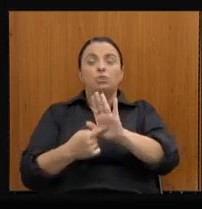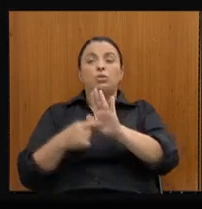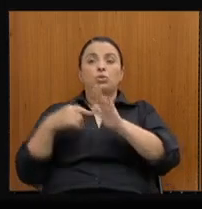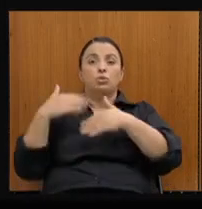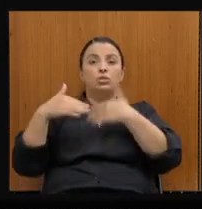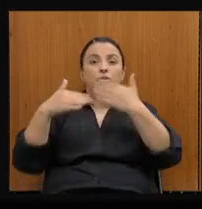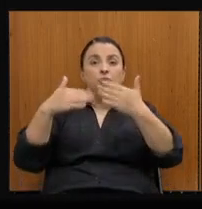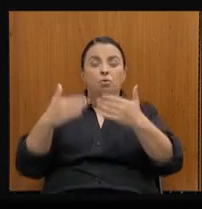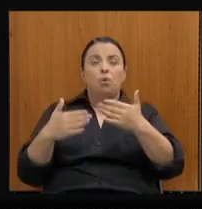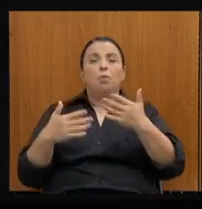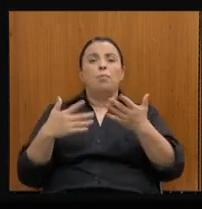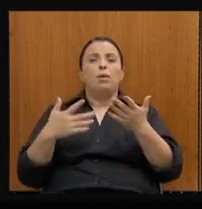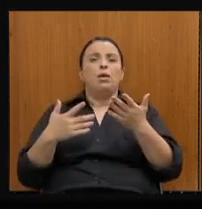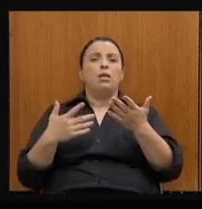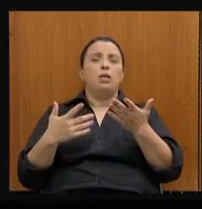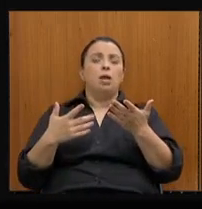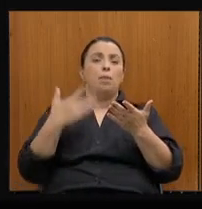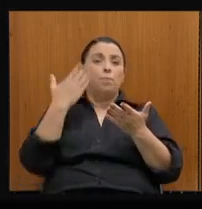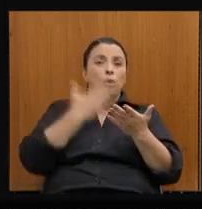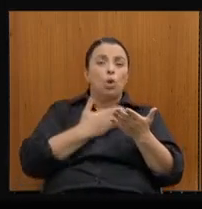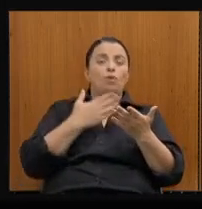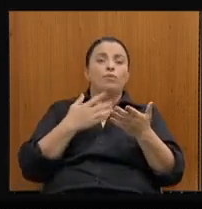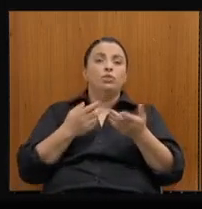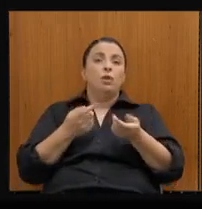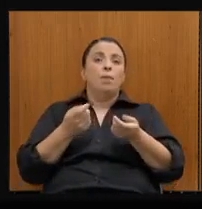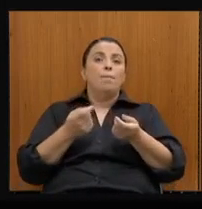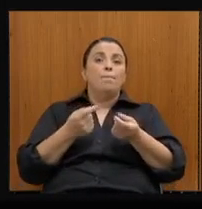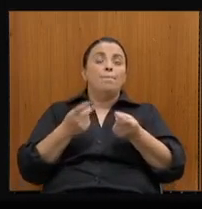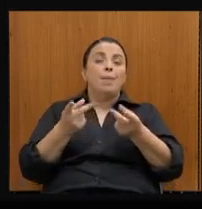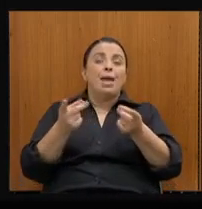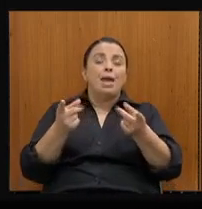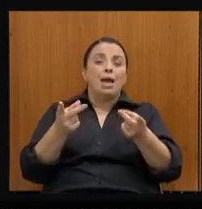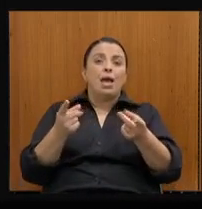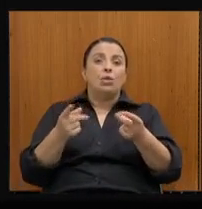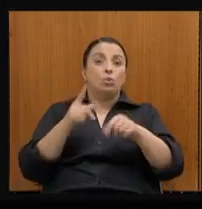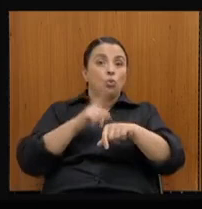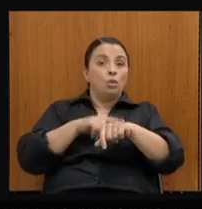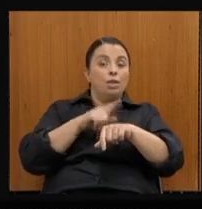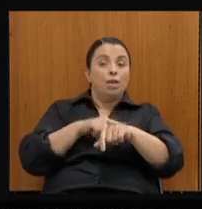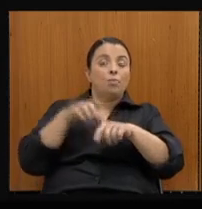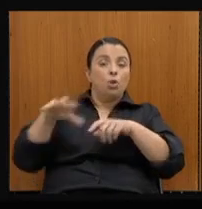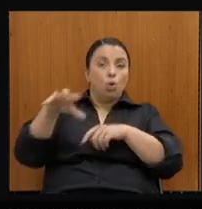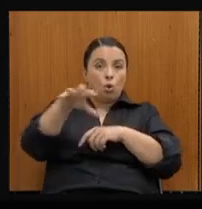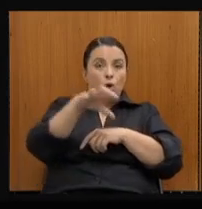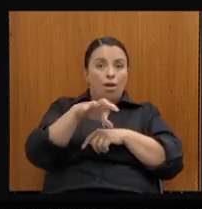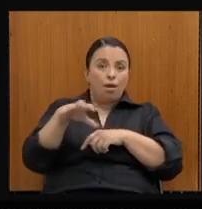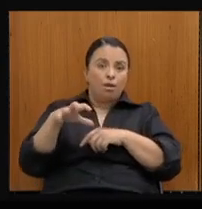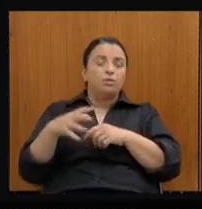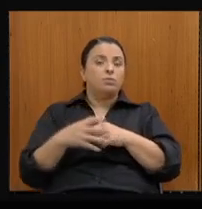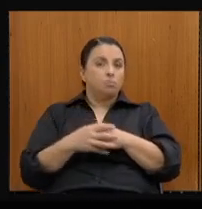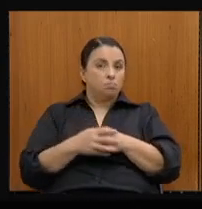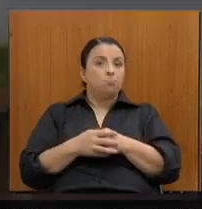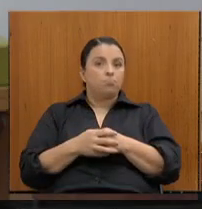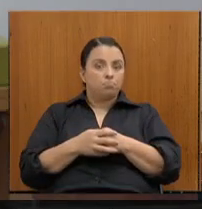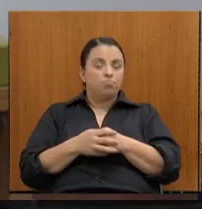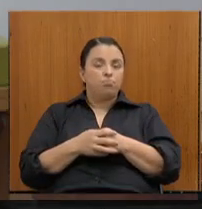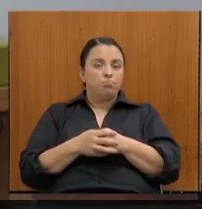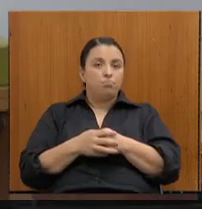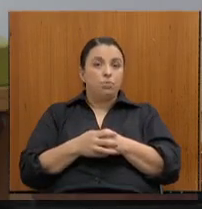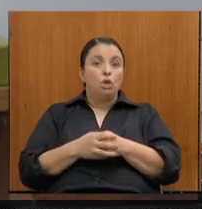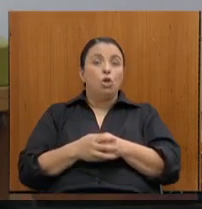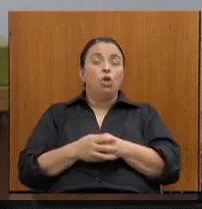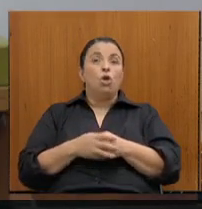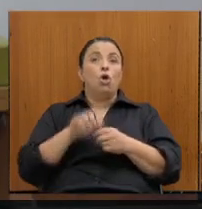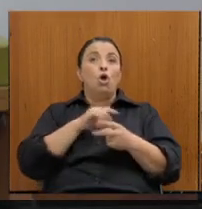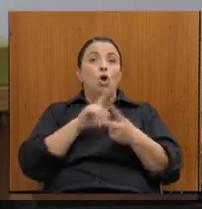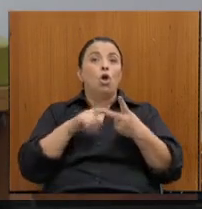para Sinais de mercado em tempo e localização geográfica E essas metodologias novas